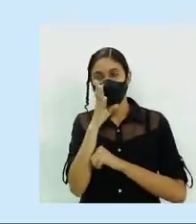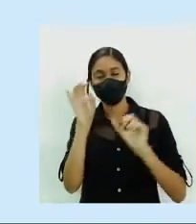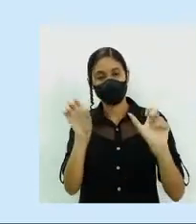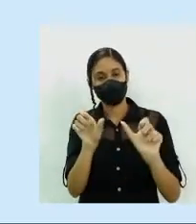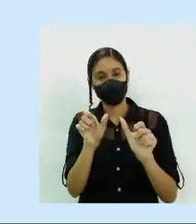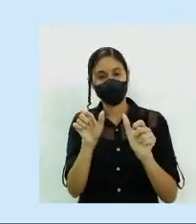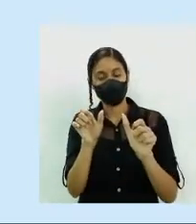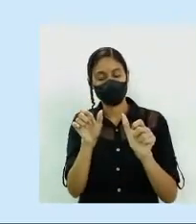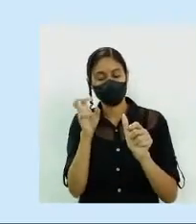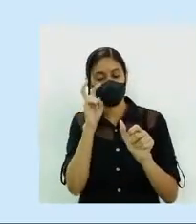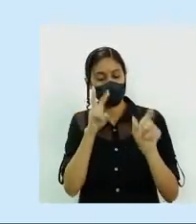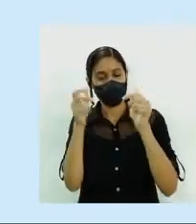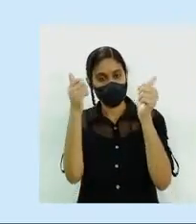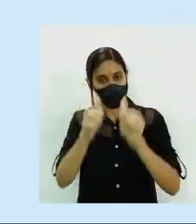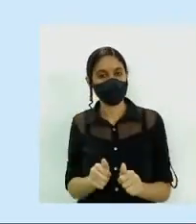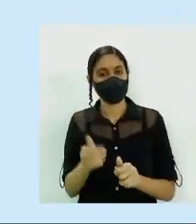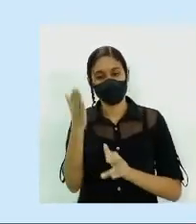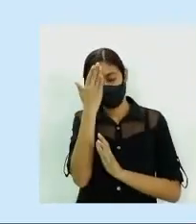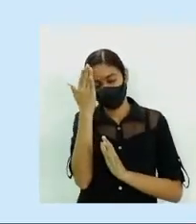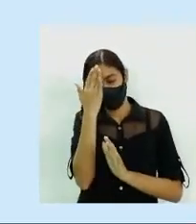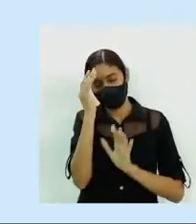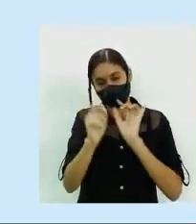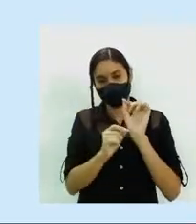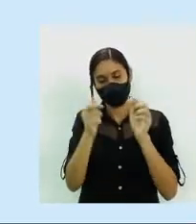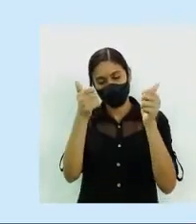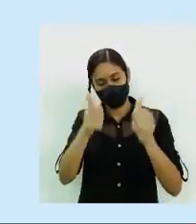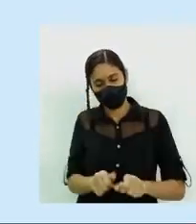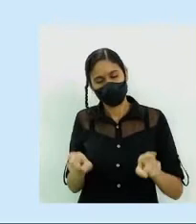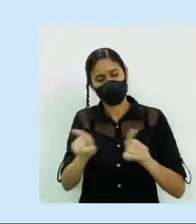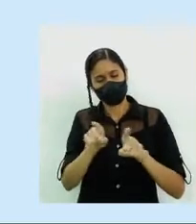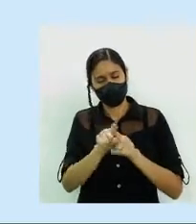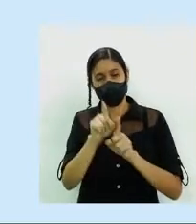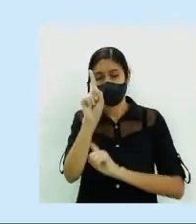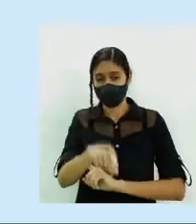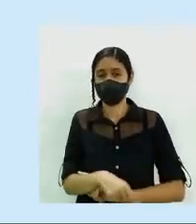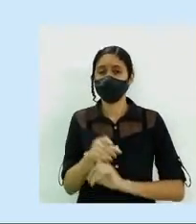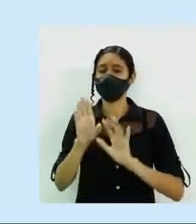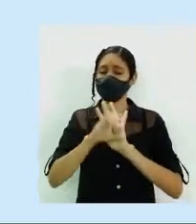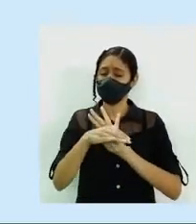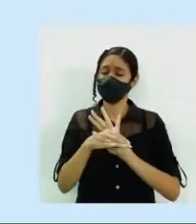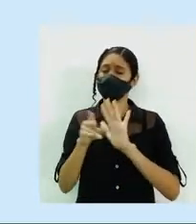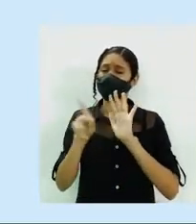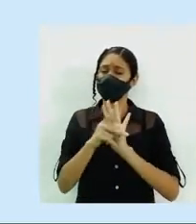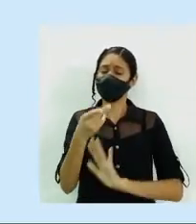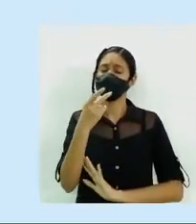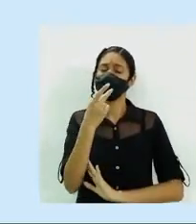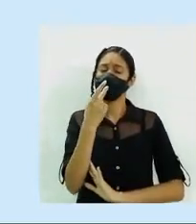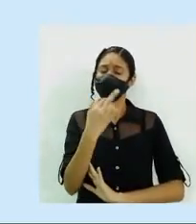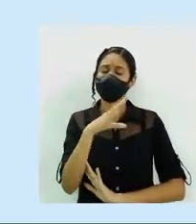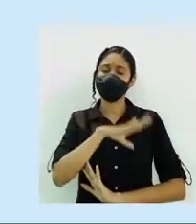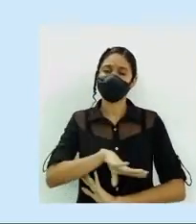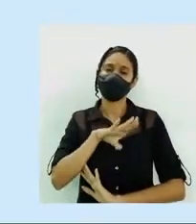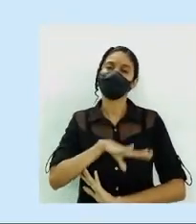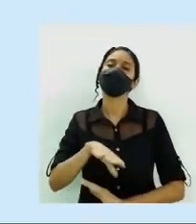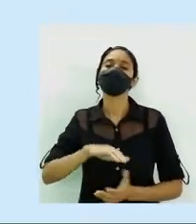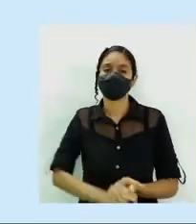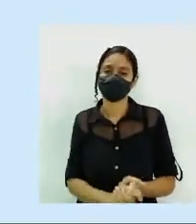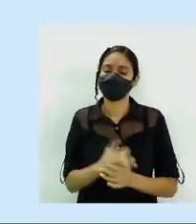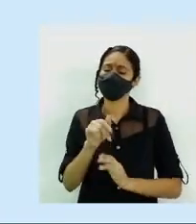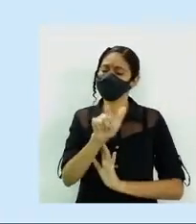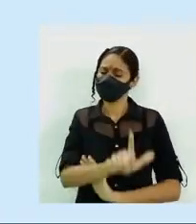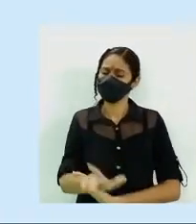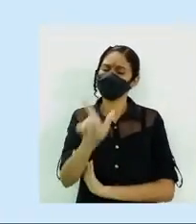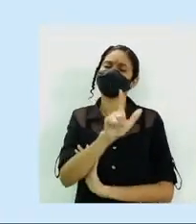as artes e a entender que arte também é conteúdo de língua portuguesa. É conteúdo